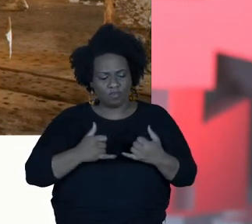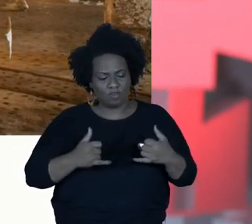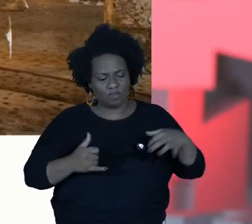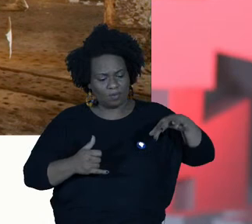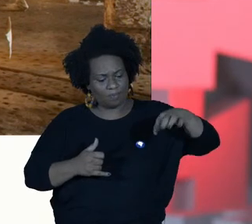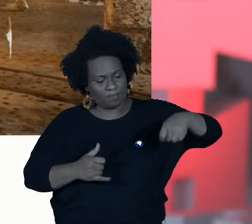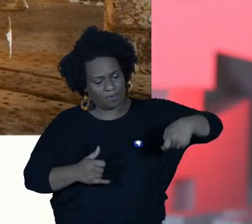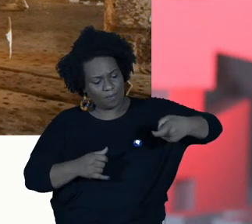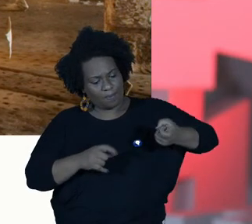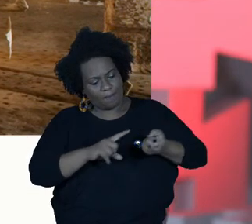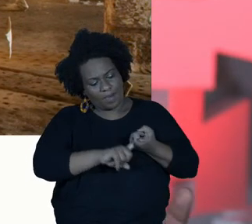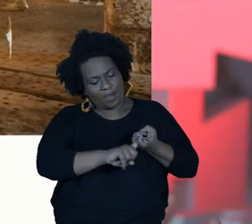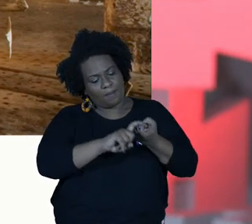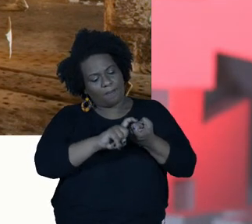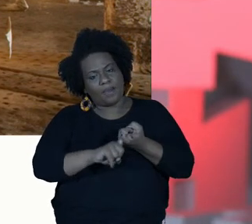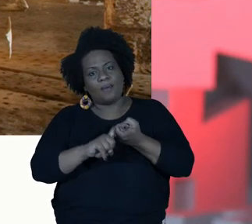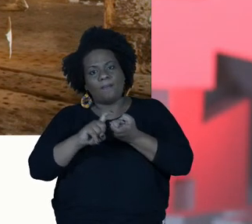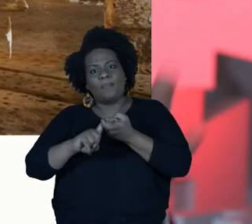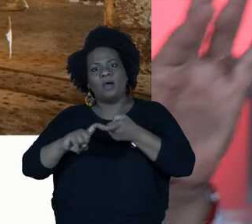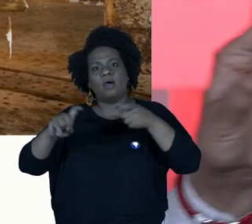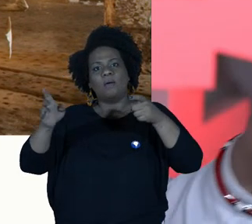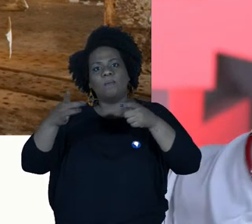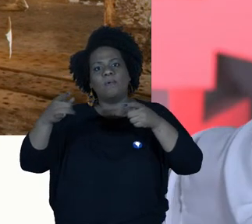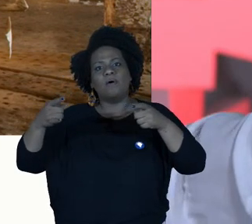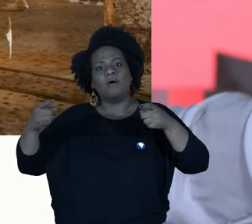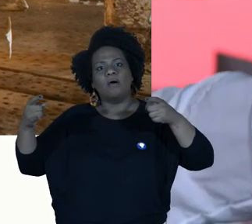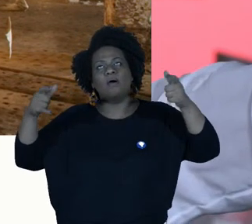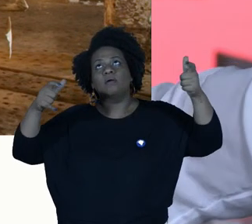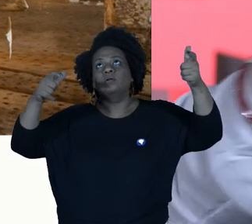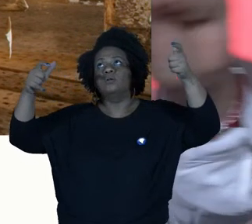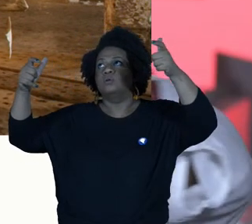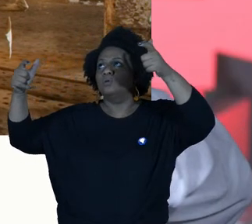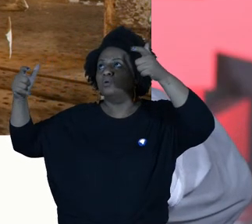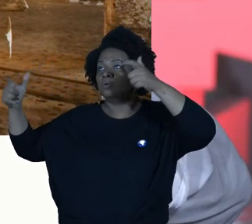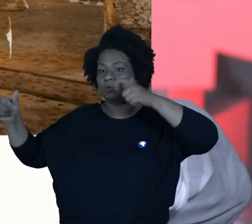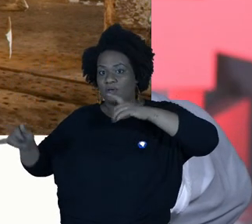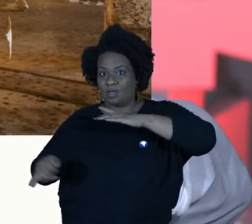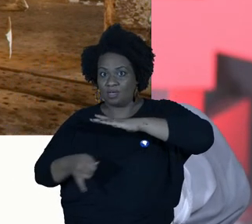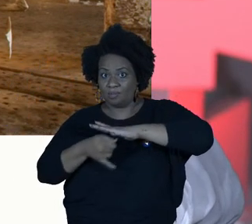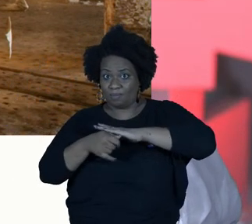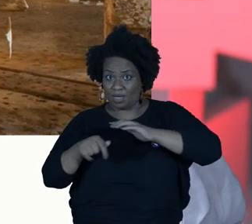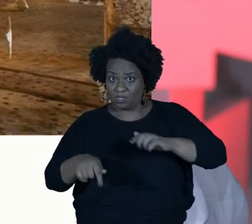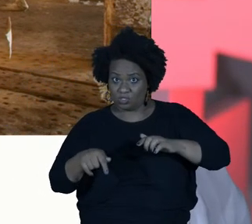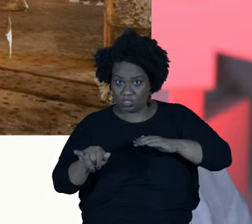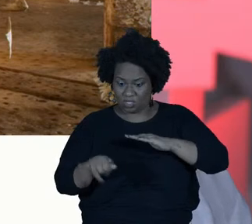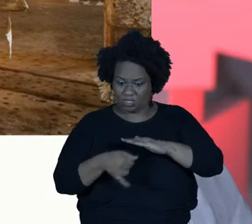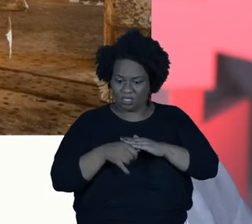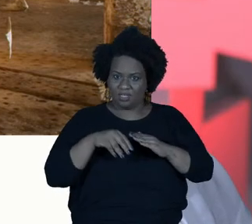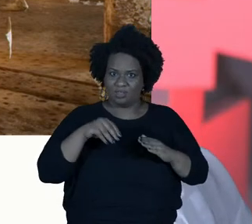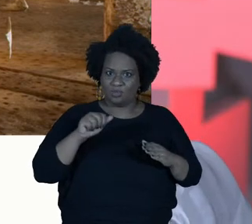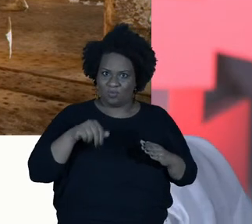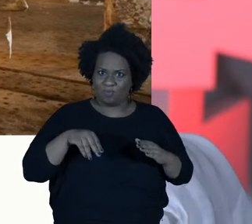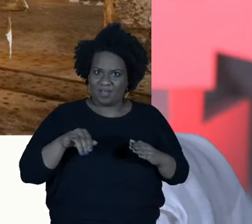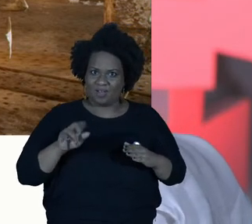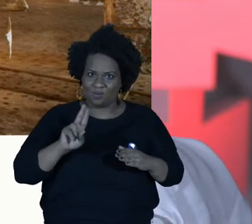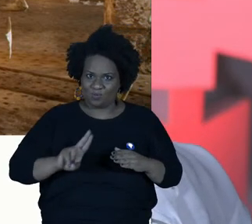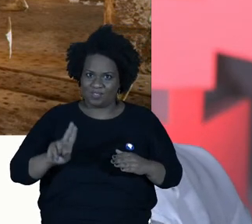pendurados como aves no espaço do subsolo, na galeria aqui do subsolo do MAM.